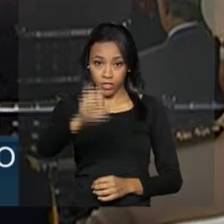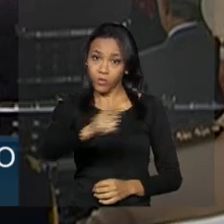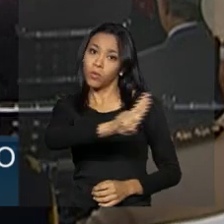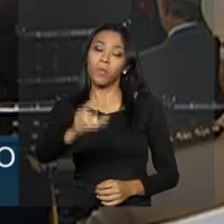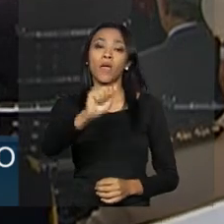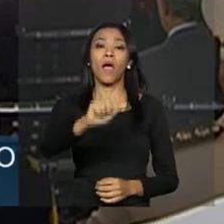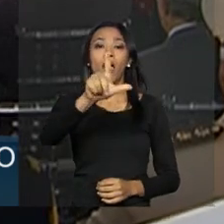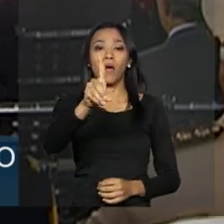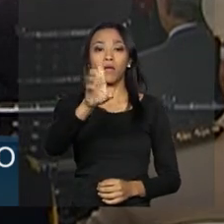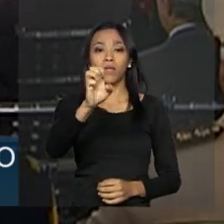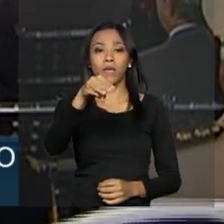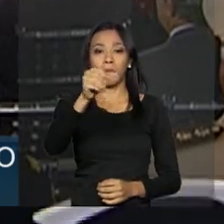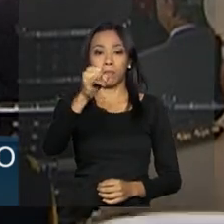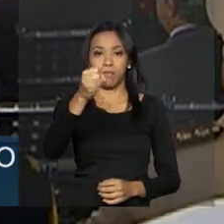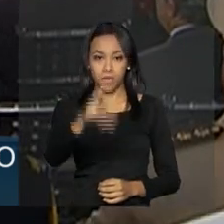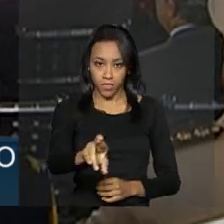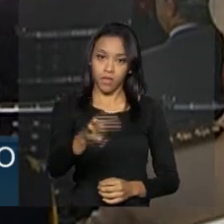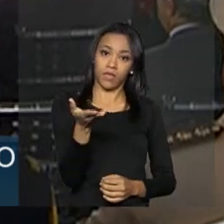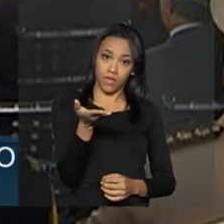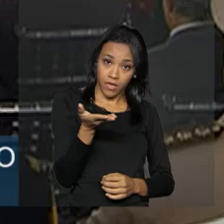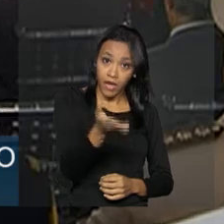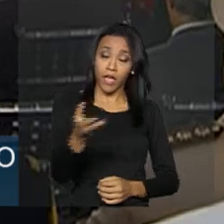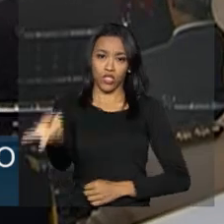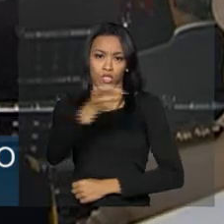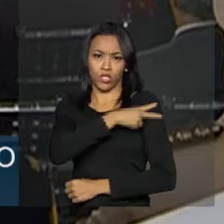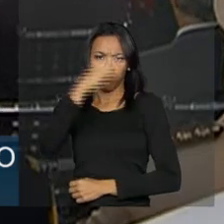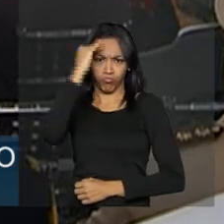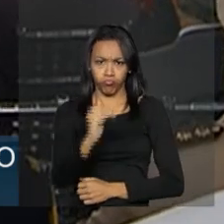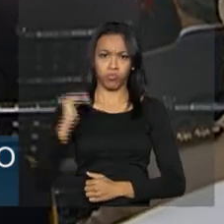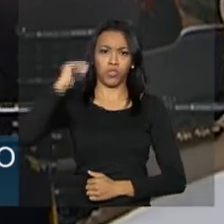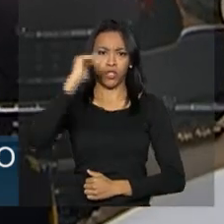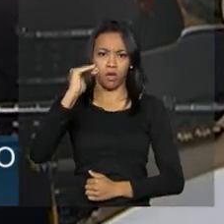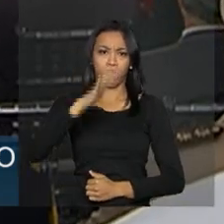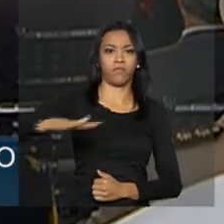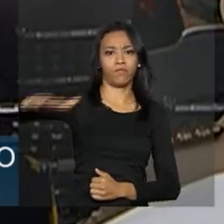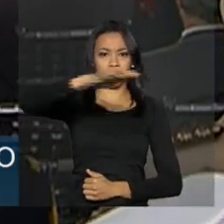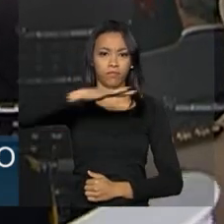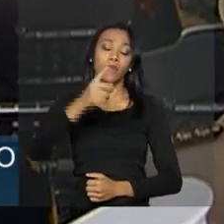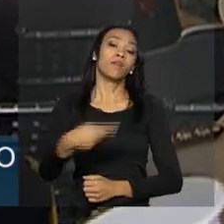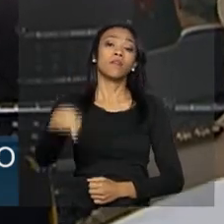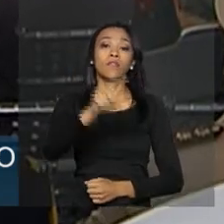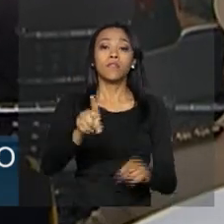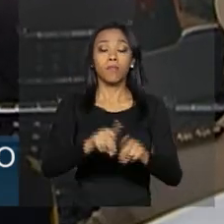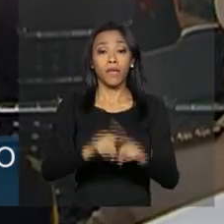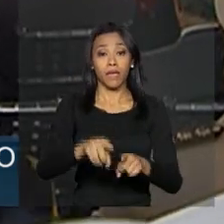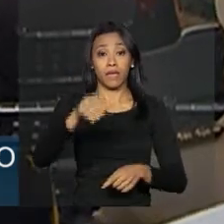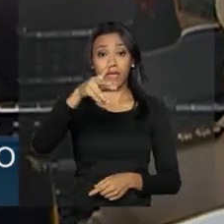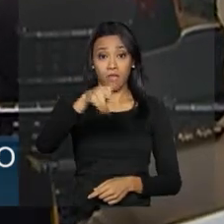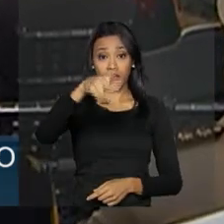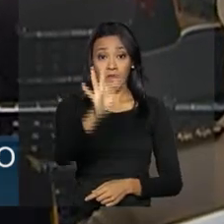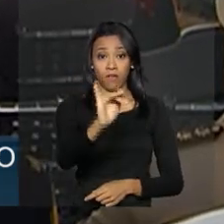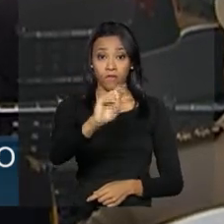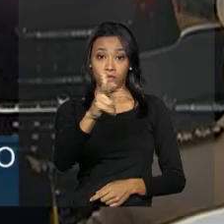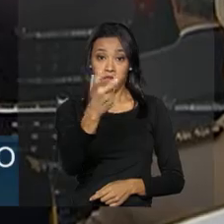Sobrinho, chefe do Estado-Maior Conjunto das Forças Armadas. Ayrton Teixeira Pinho Filho, chefe